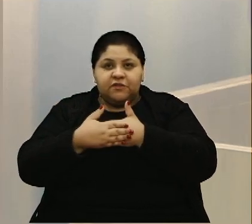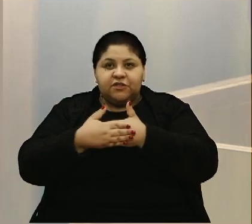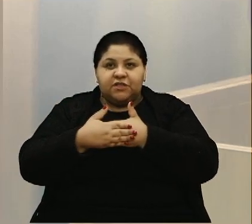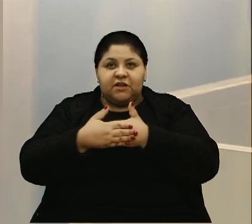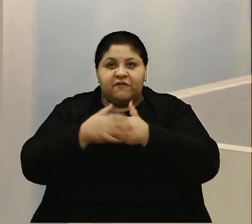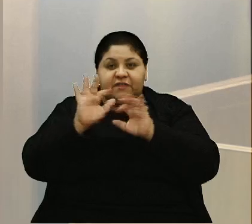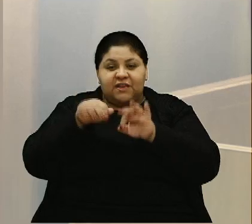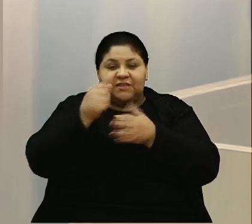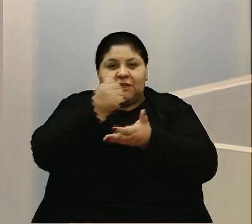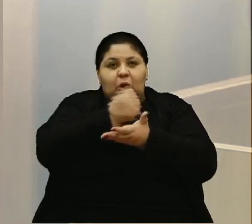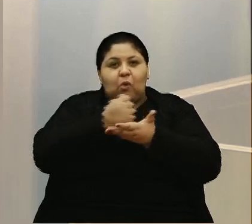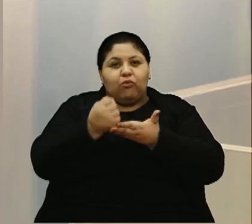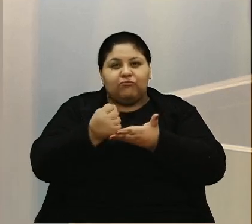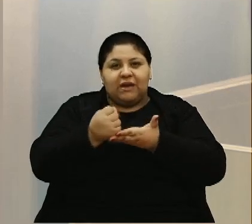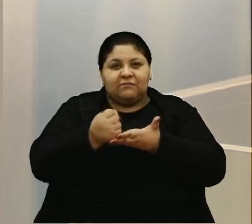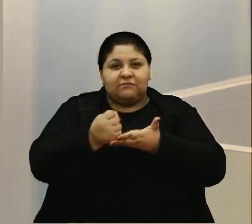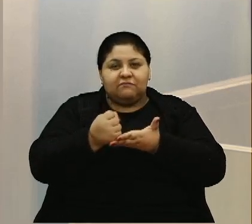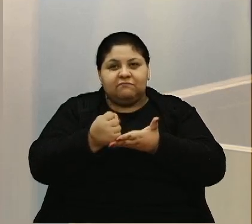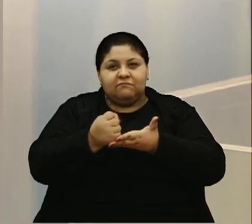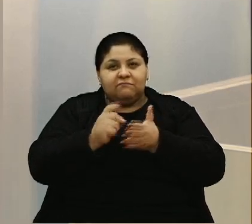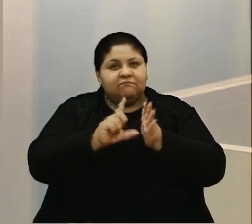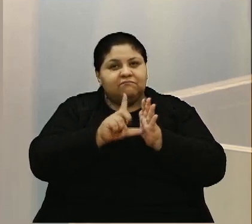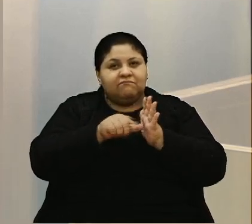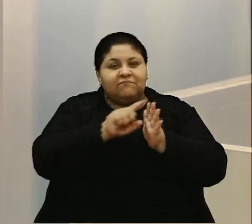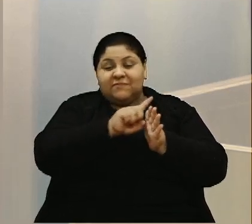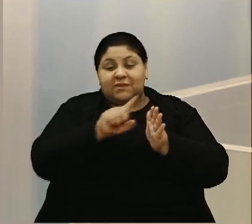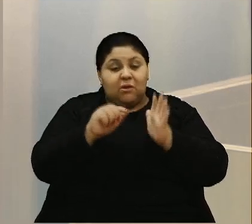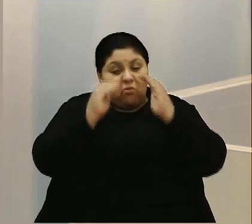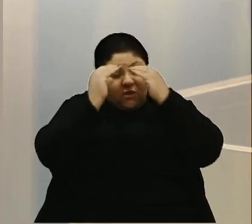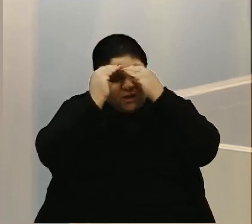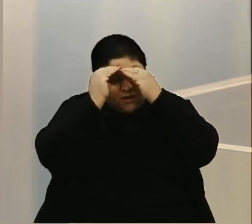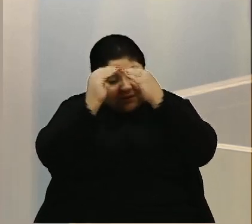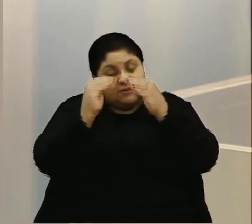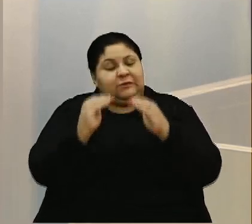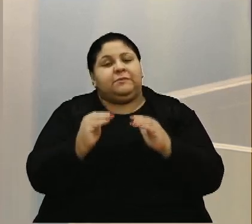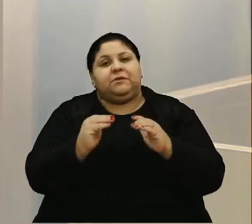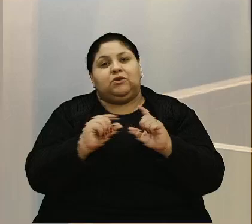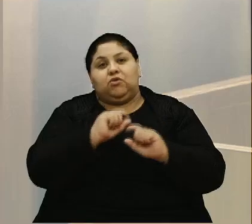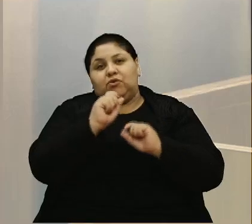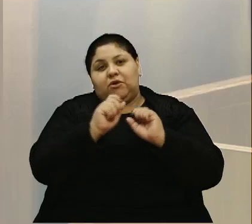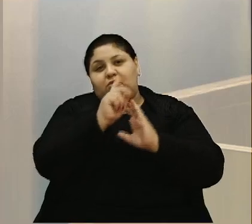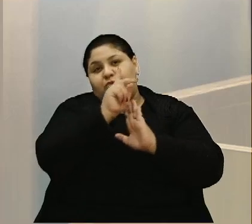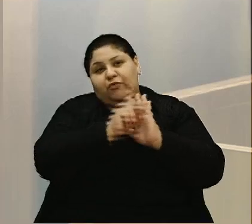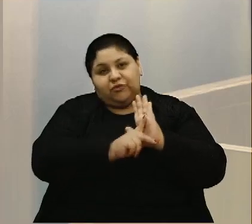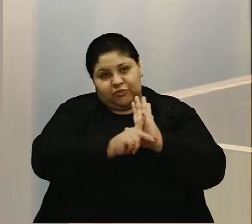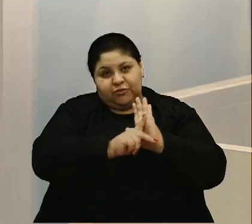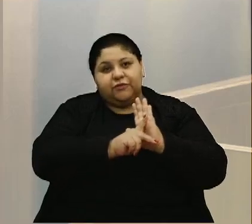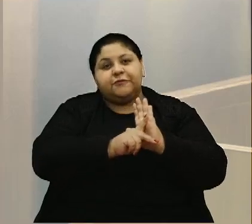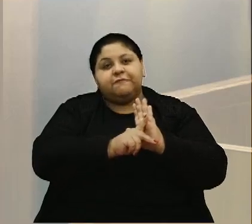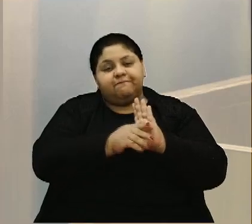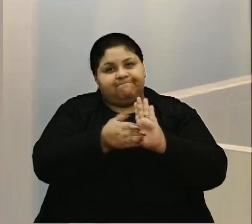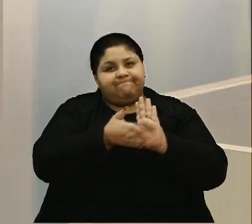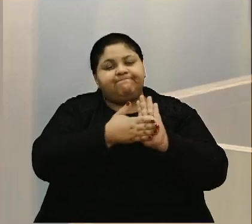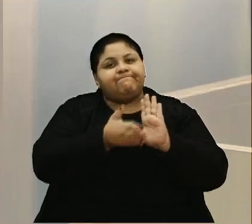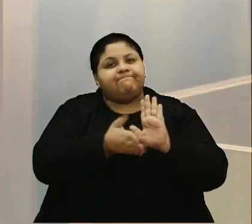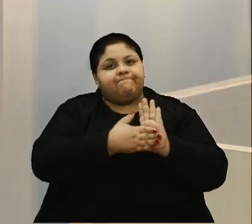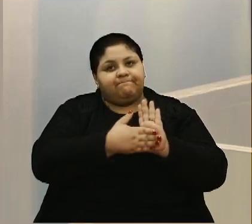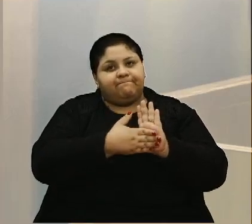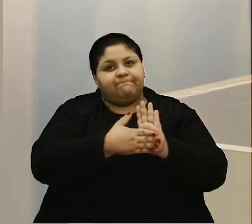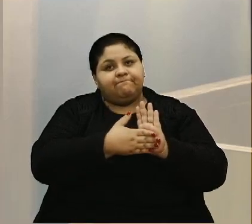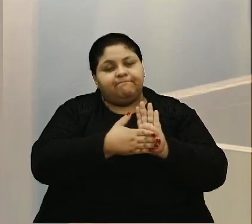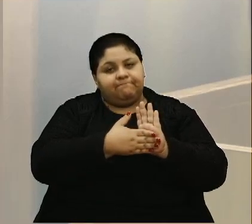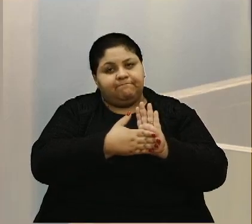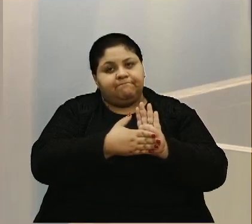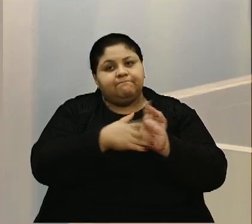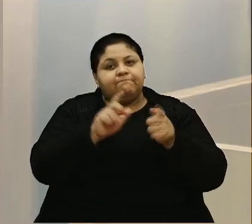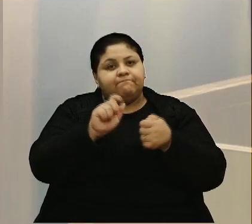aí, acabo não cumprindo o que o projeto e o que a proposta, o que o contrato é